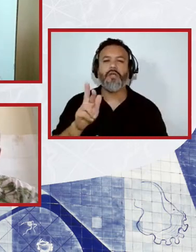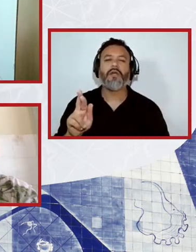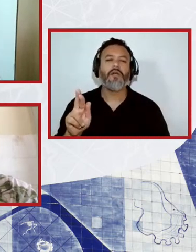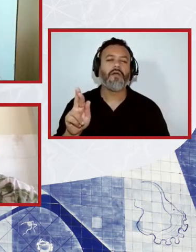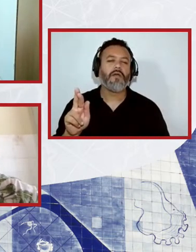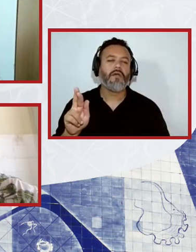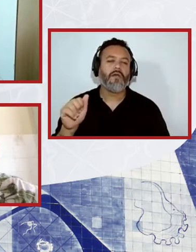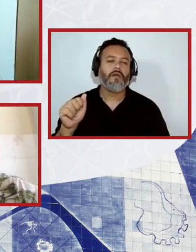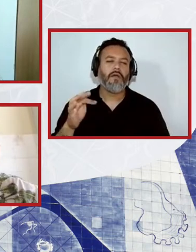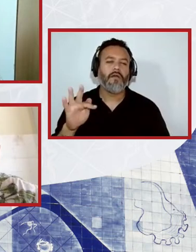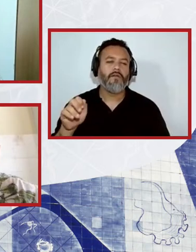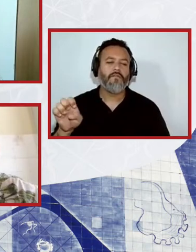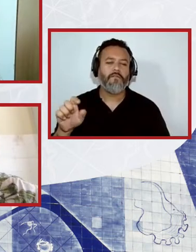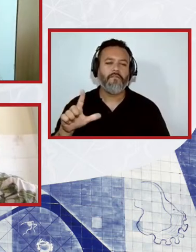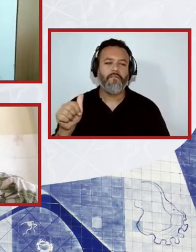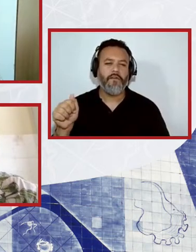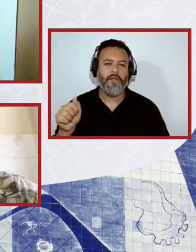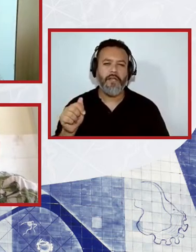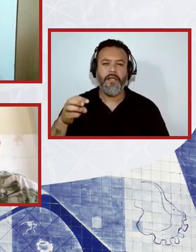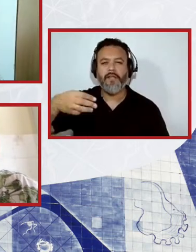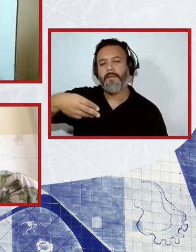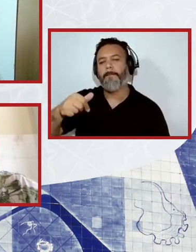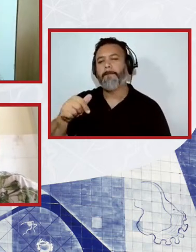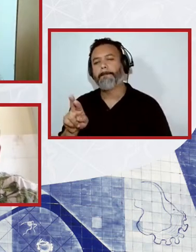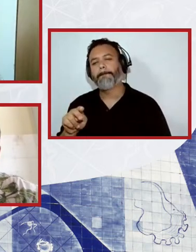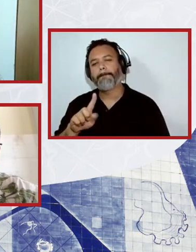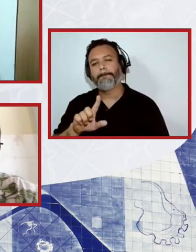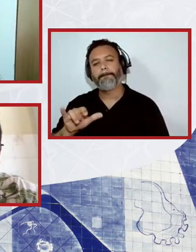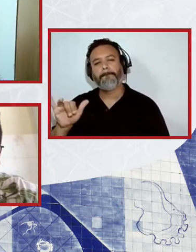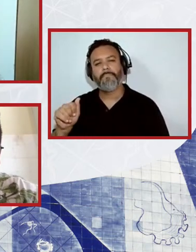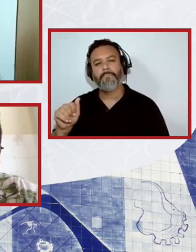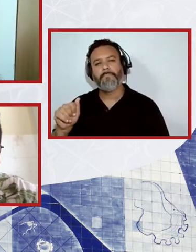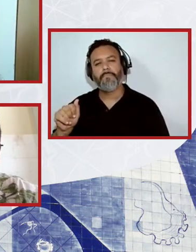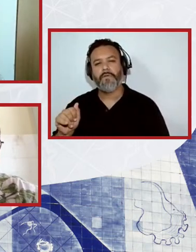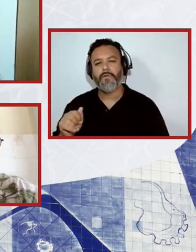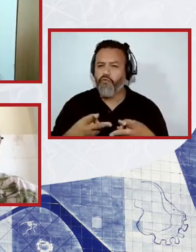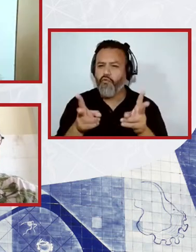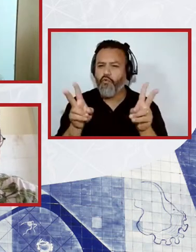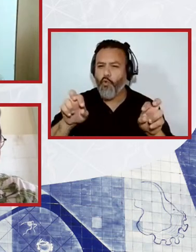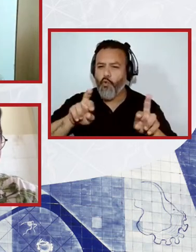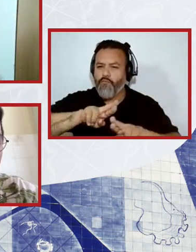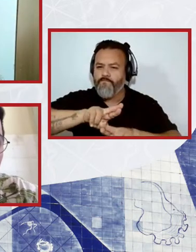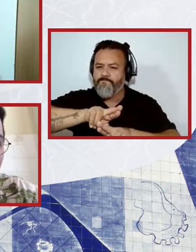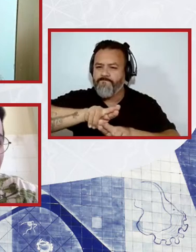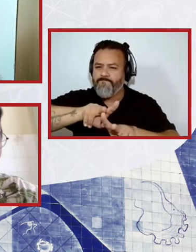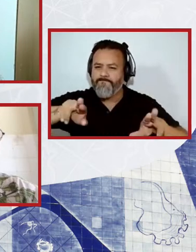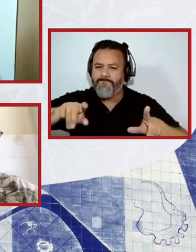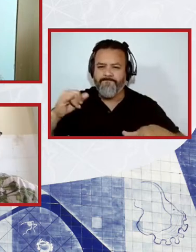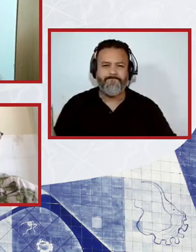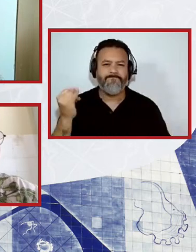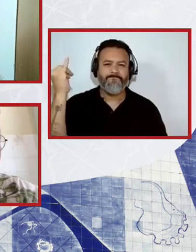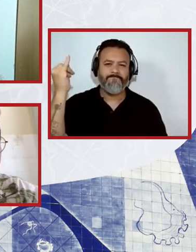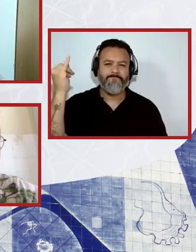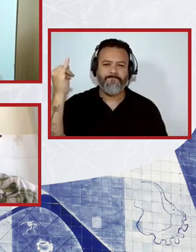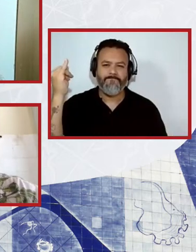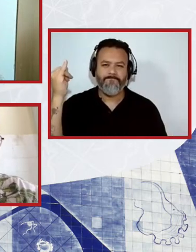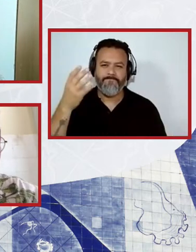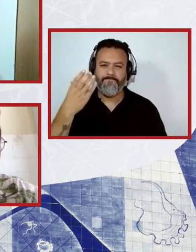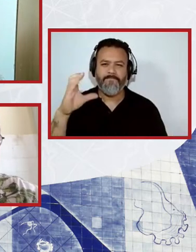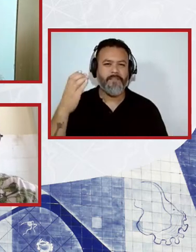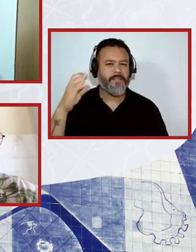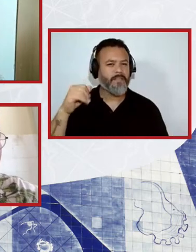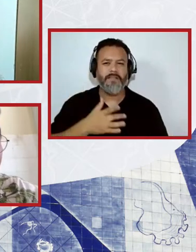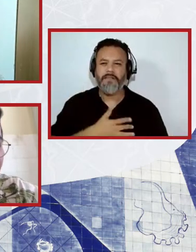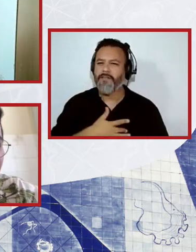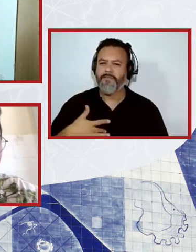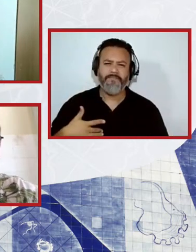Marli vieram fazendo ao longo desse ano com um centro de estudos tão, com temas tão diversos, temas importantíssimos em ciência, em